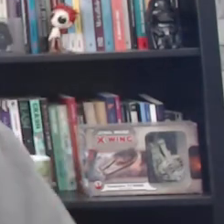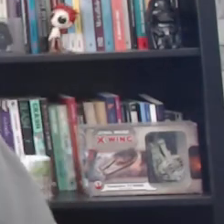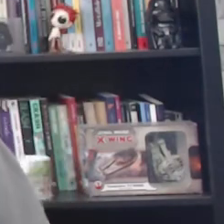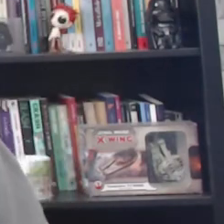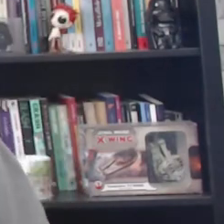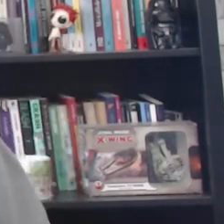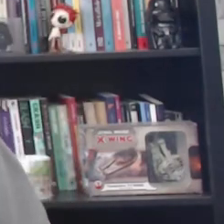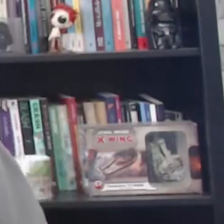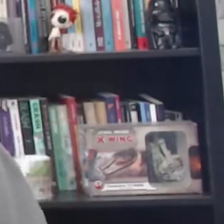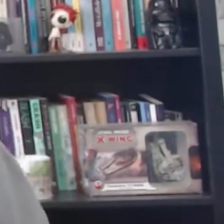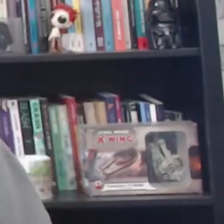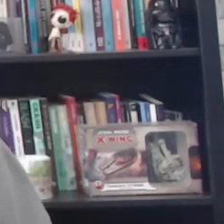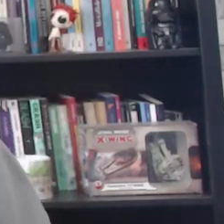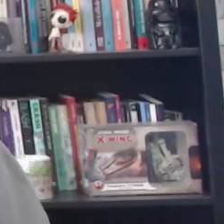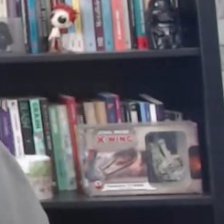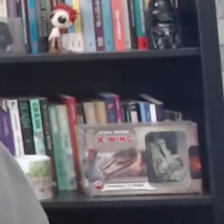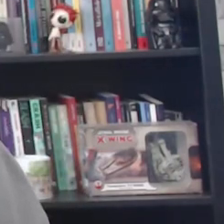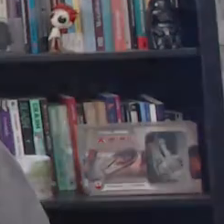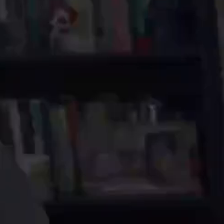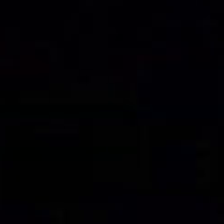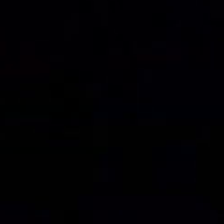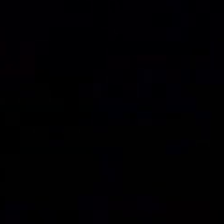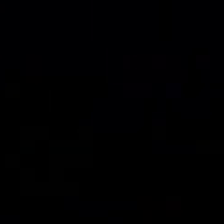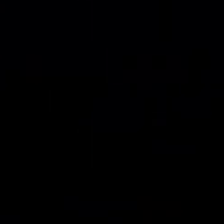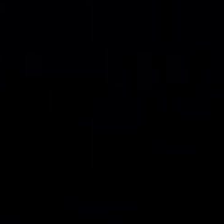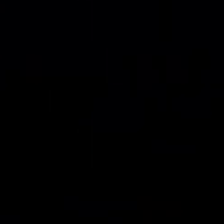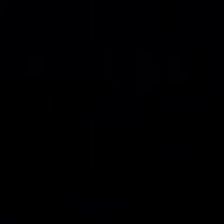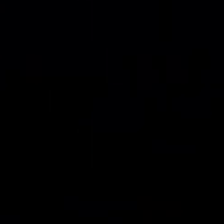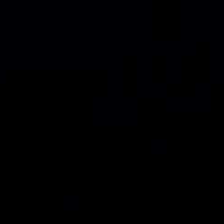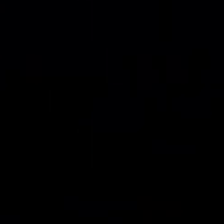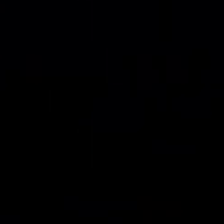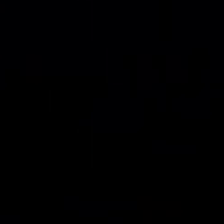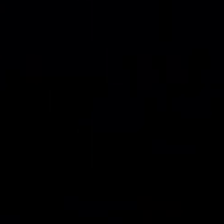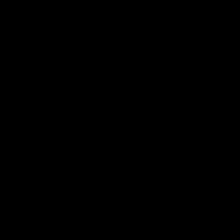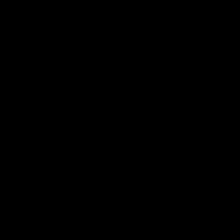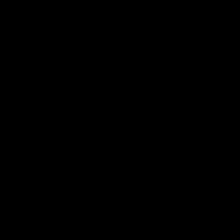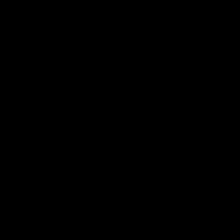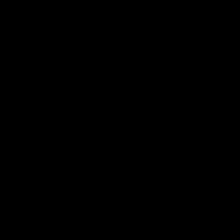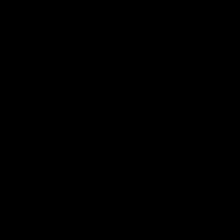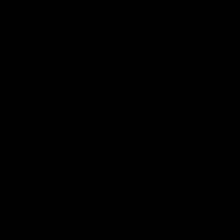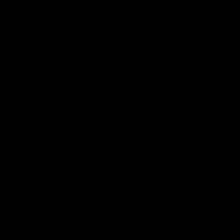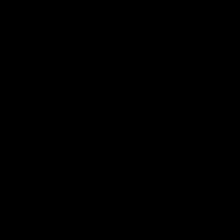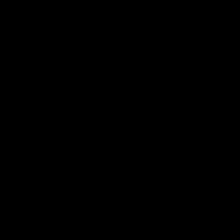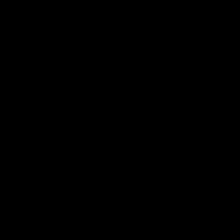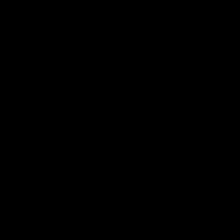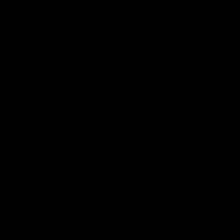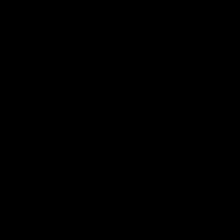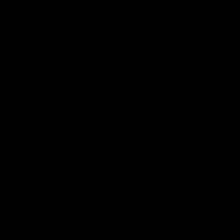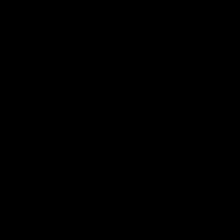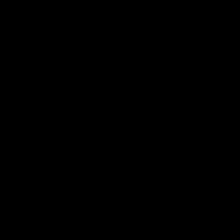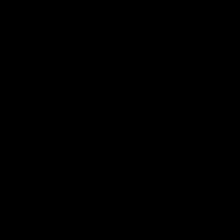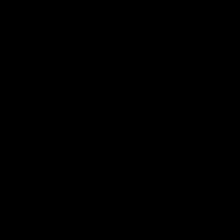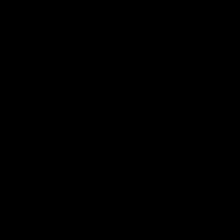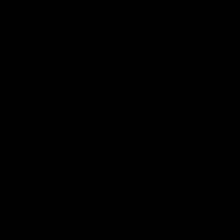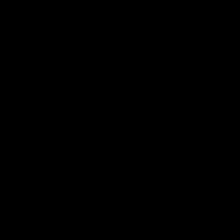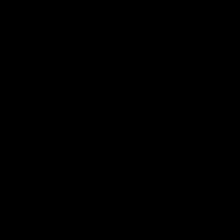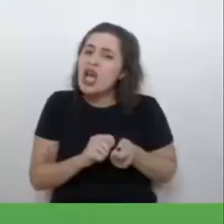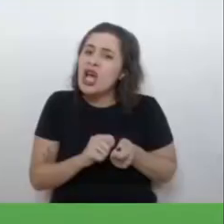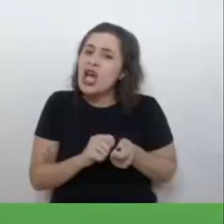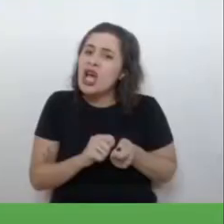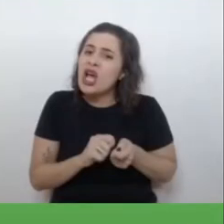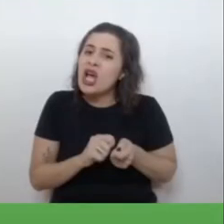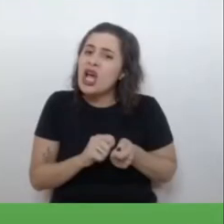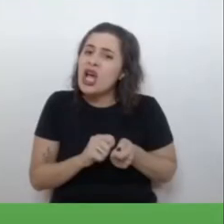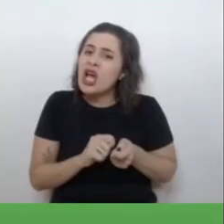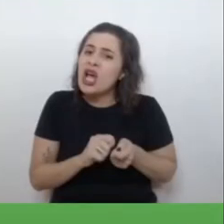ceder essas imagens que a gente está mostrando aí para vocês que nos acompanham. A gente vai fazer cortes aí de todos os conteúdos que a gente está fazendo, é um total